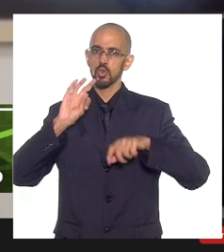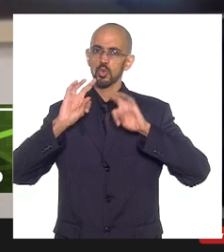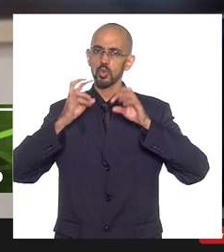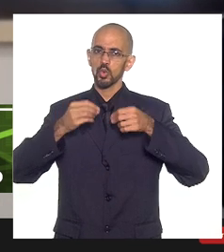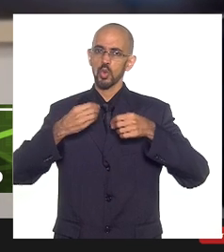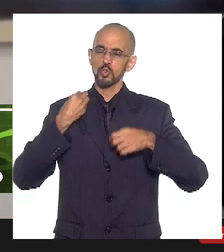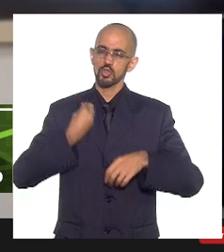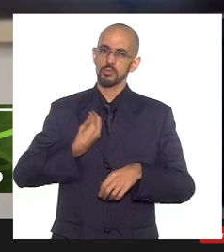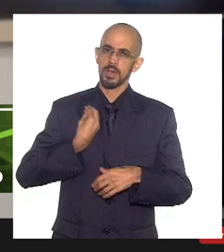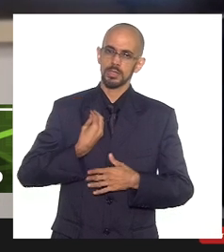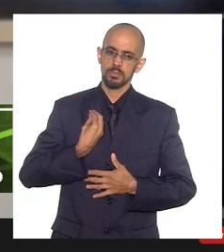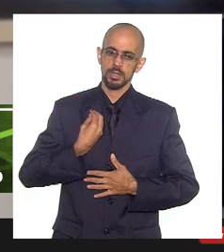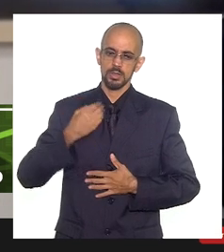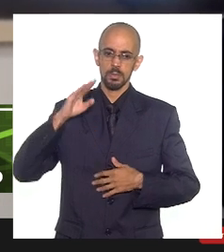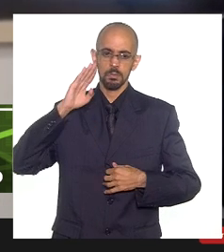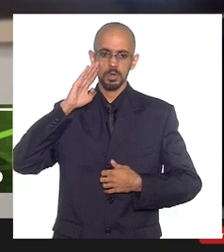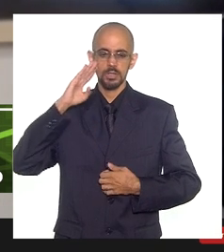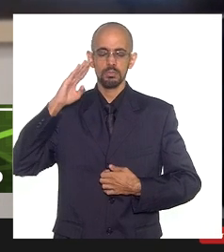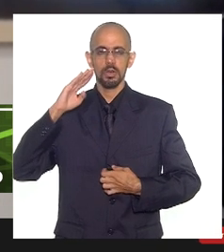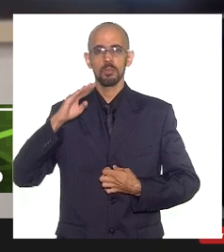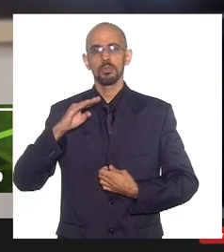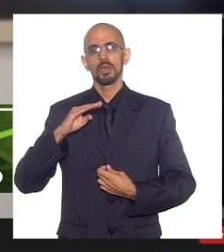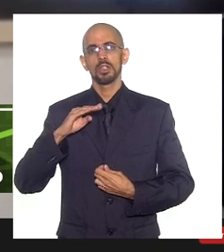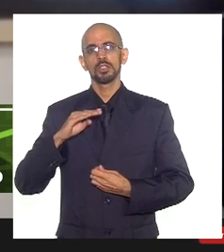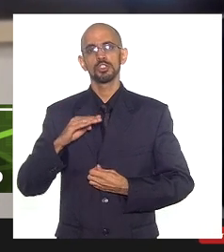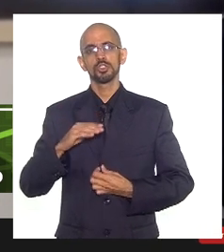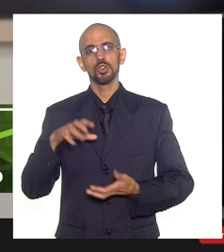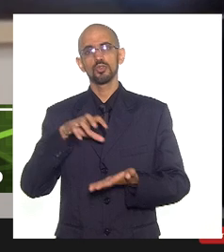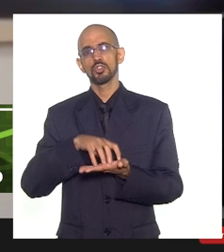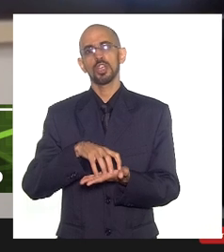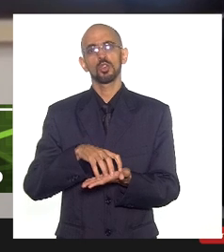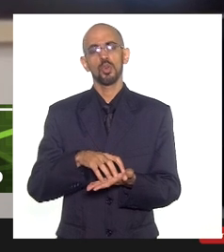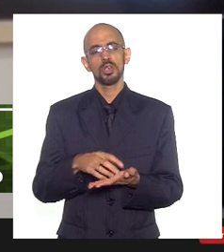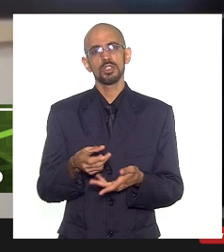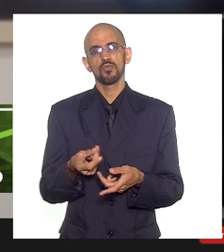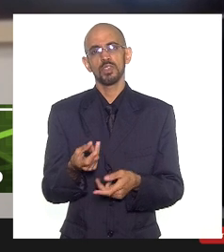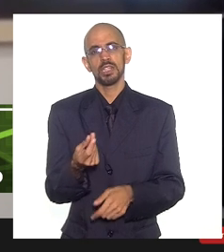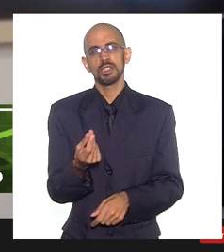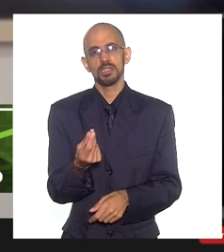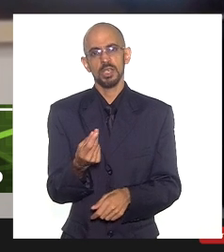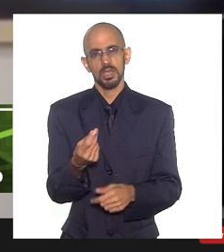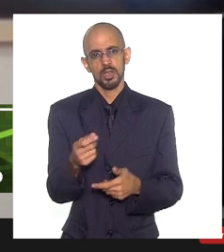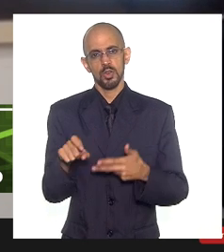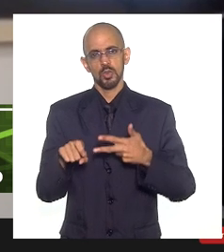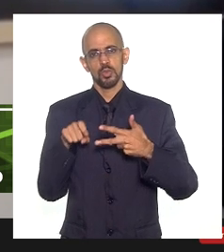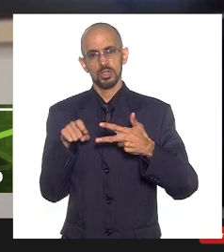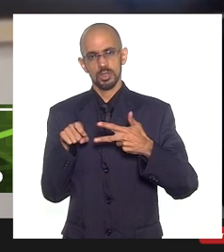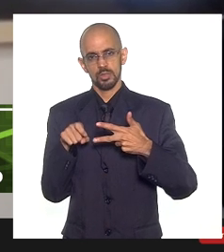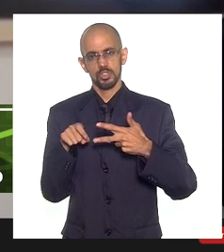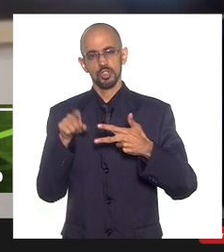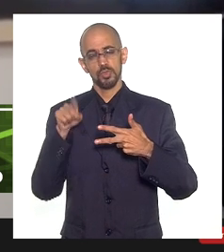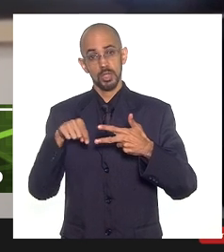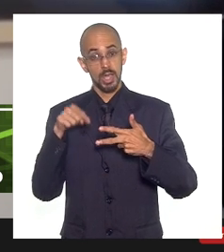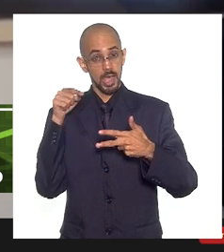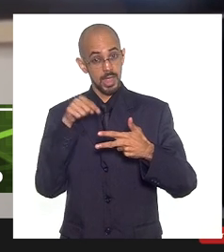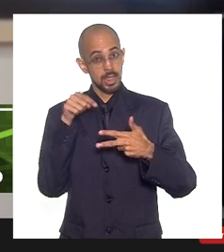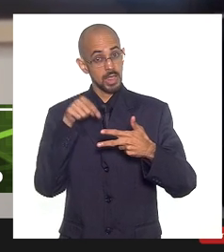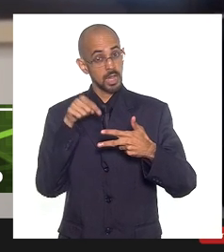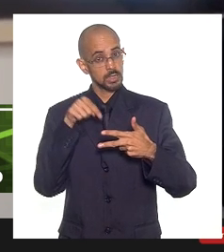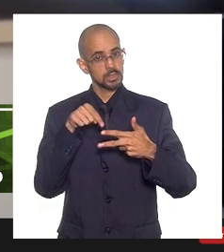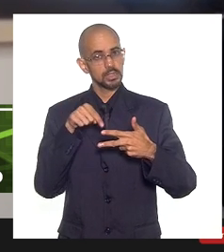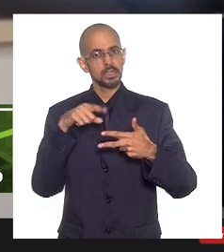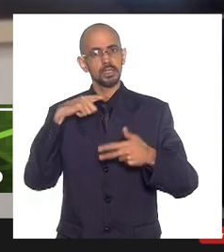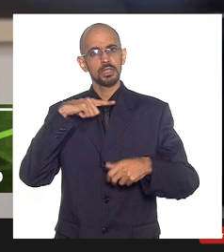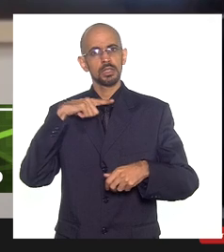principalmente pelos setores financeiros do Executivo, que é de onde vêm as maiores preocupações com